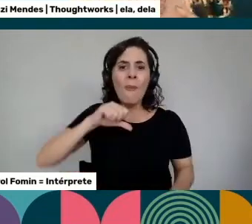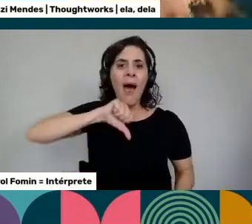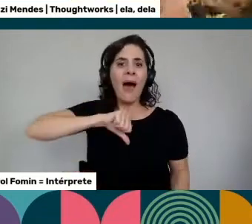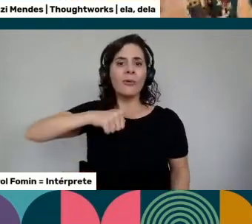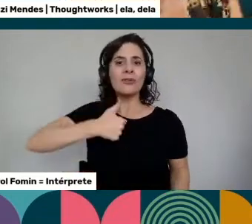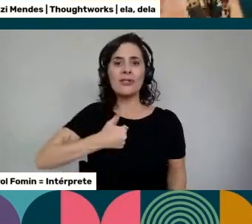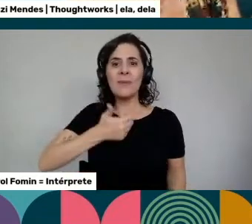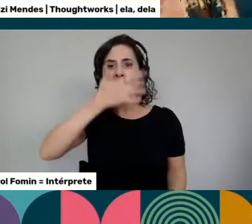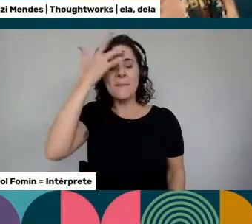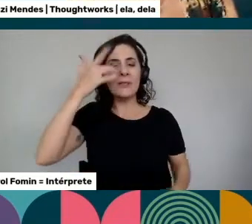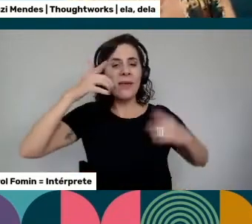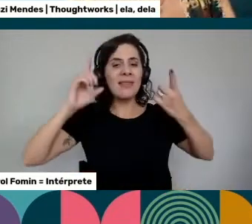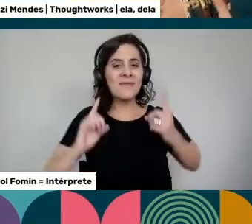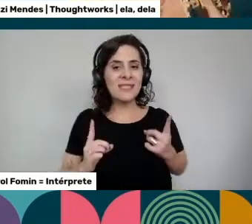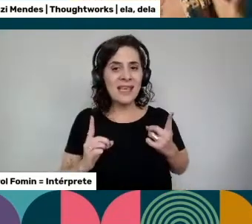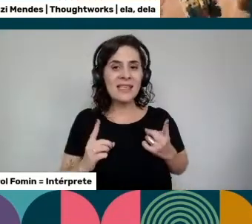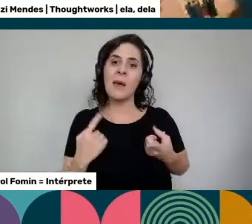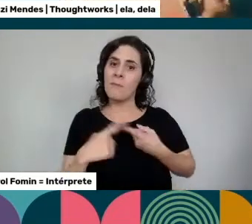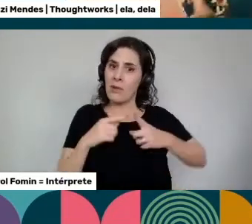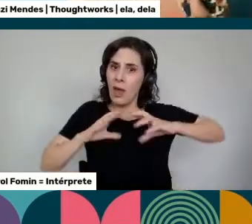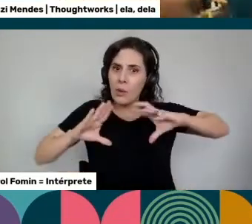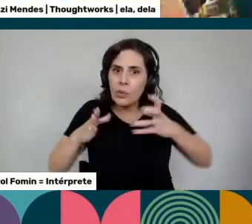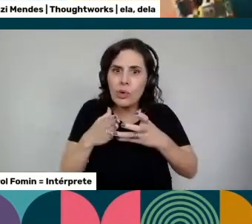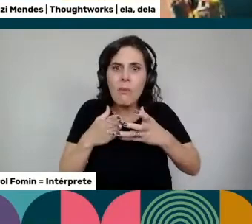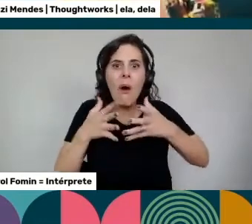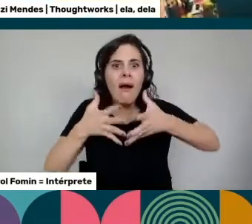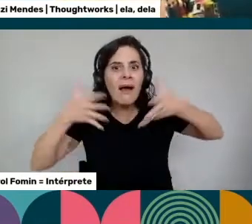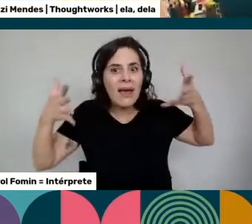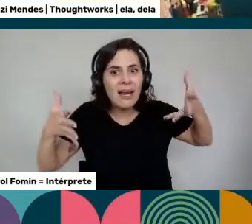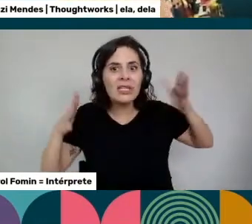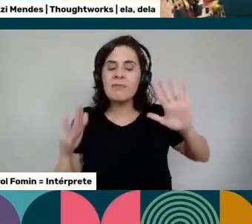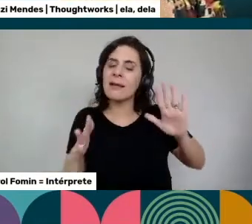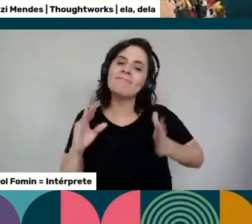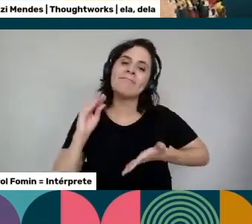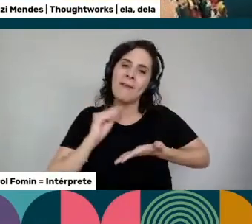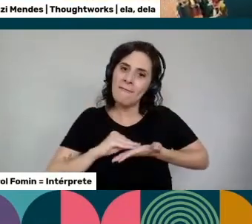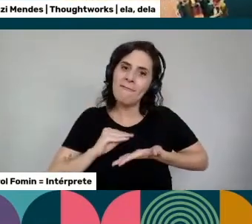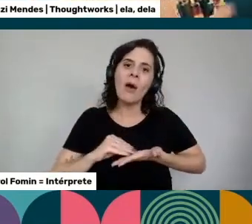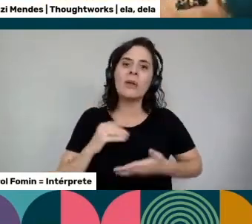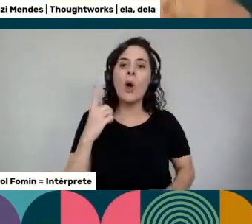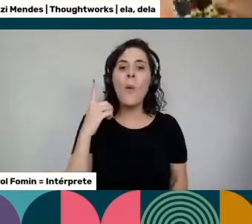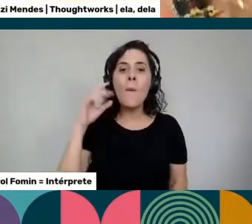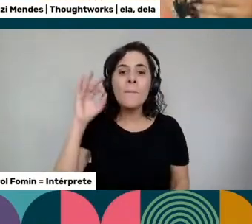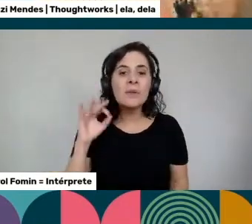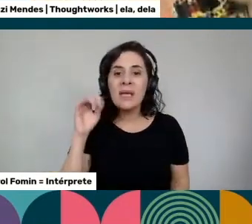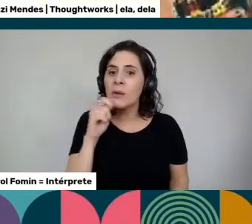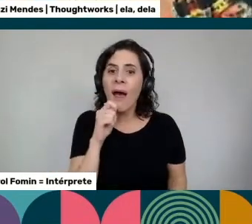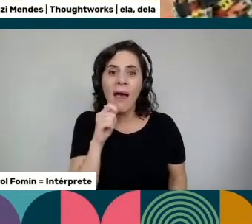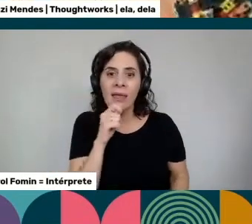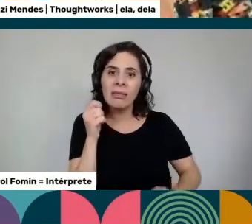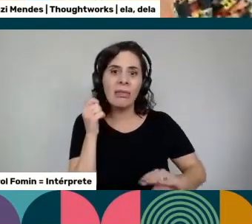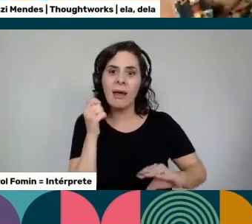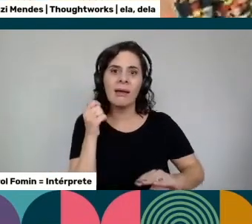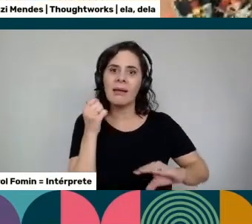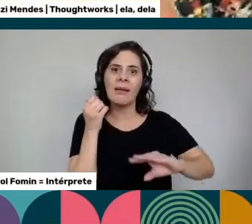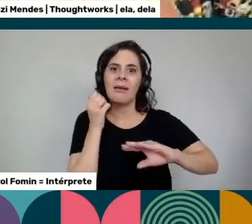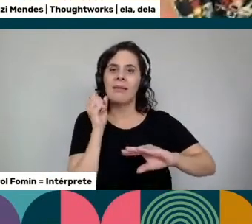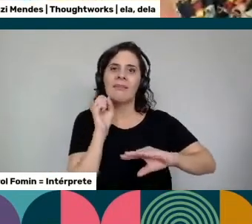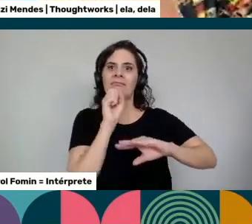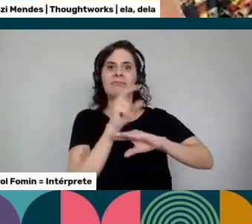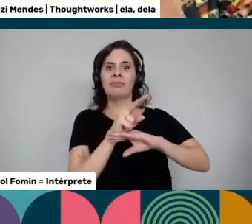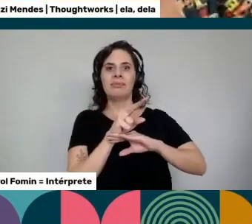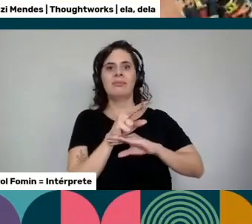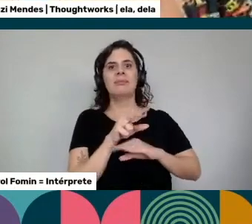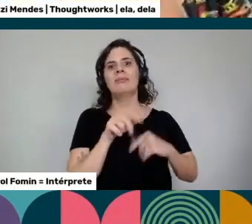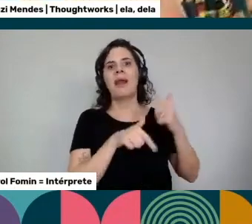que é um grupo tão grande, mas menos de 1% está no mercado formal de trabalho. Como é que essa pessoa vai se sentir potente para